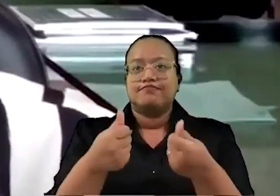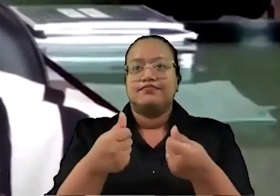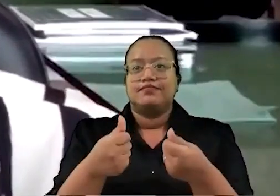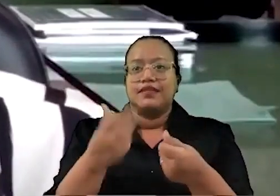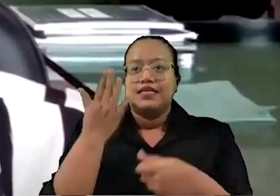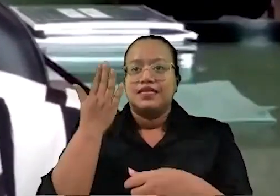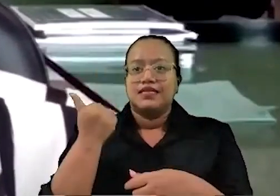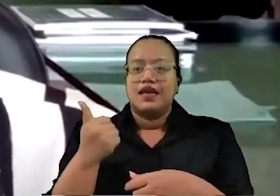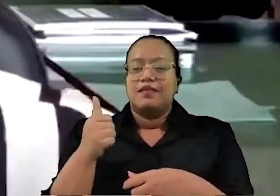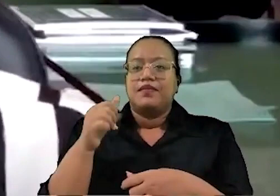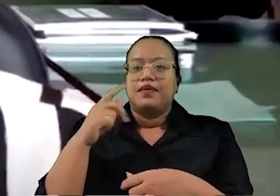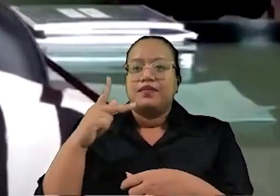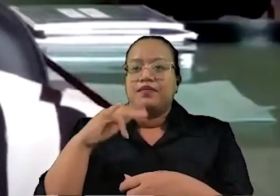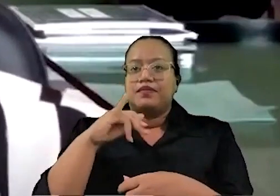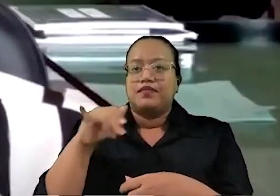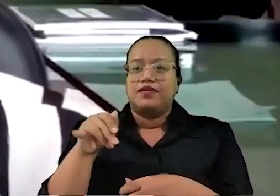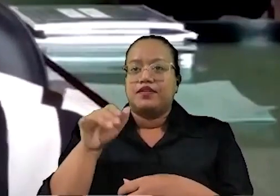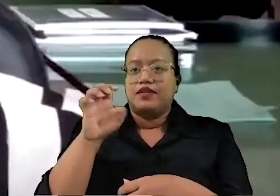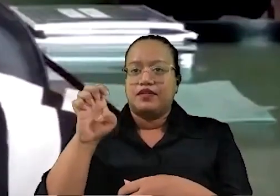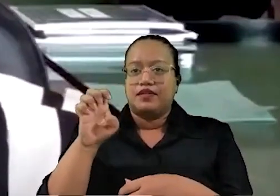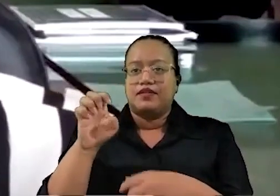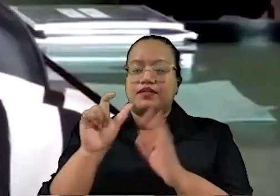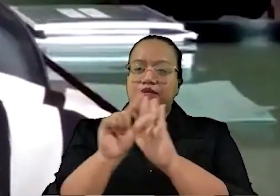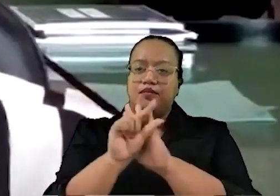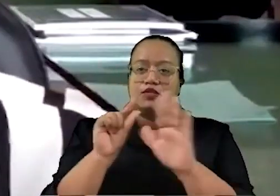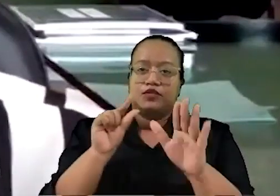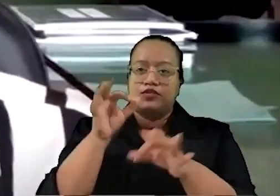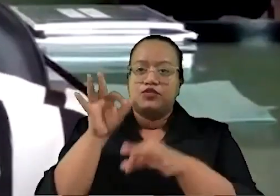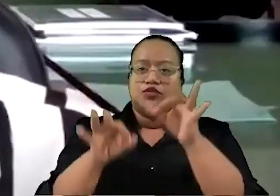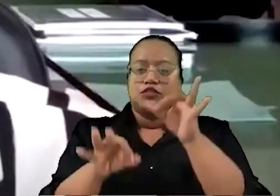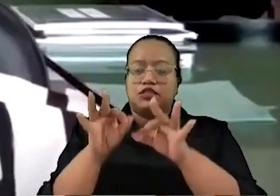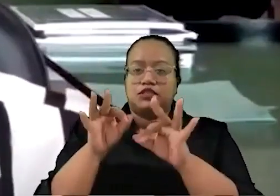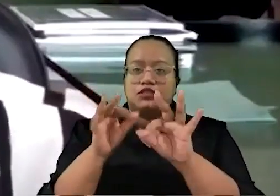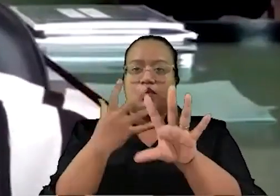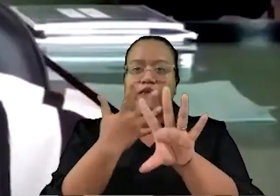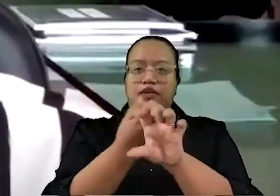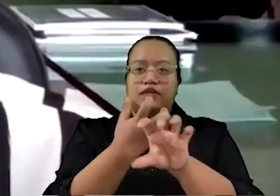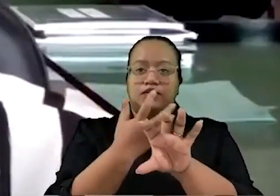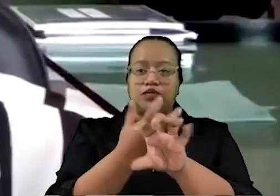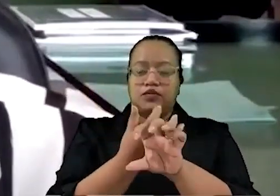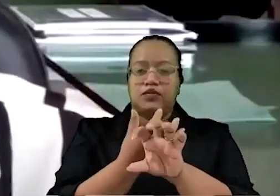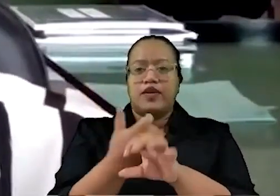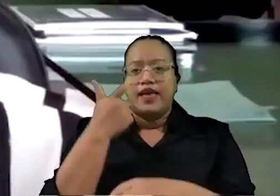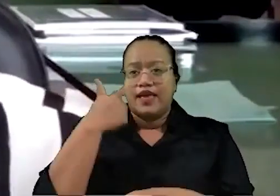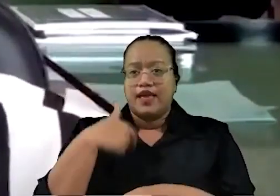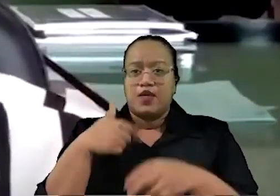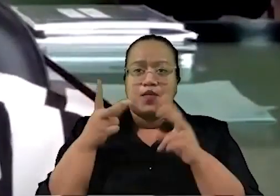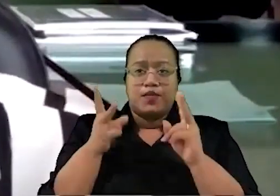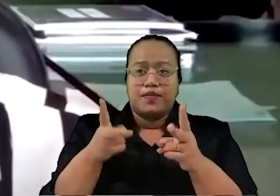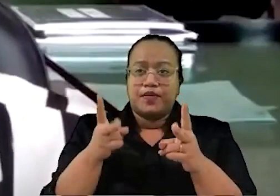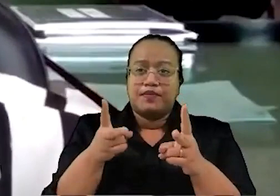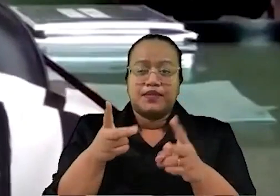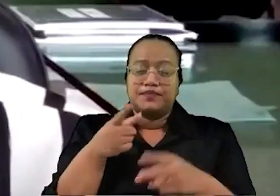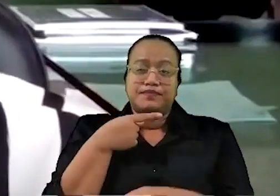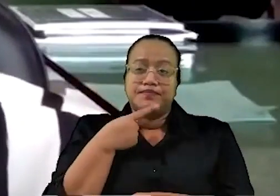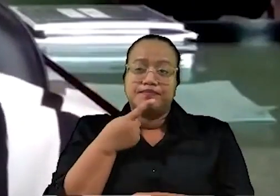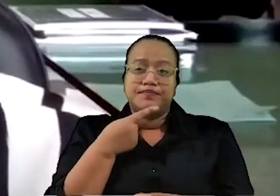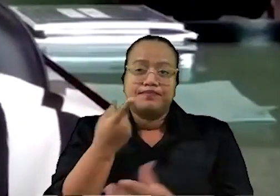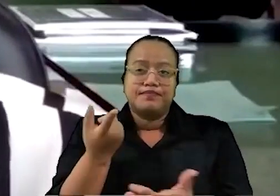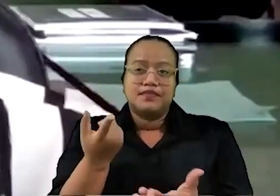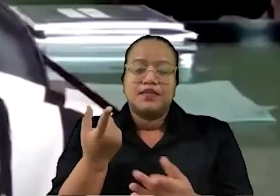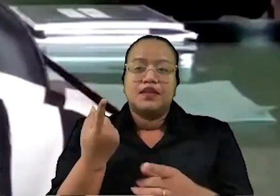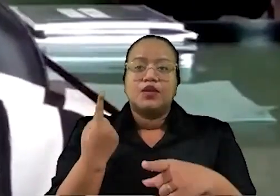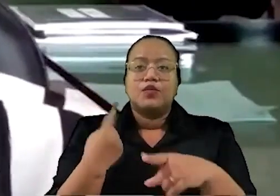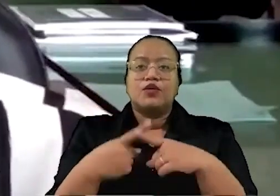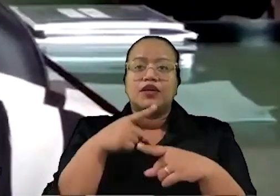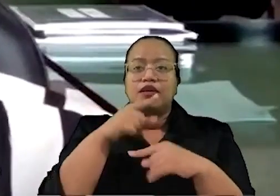eletrônico. Eu, infelizmente, não vou poder permanecer, como a doutora Daldice já anunciou, tenho sessão da turma